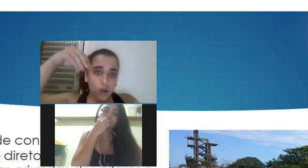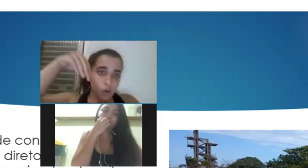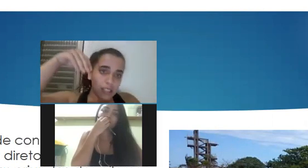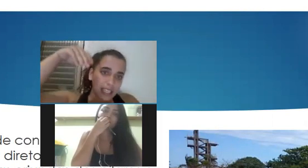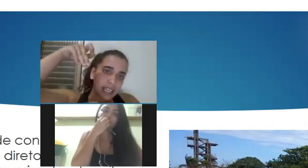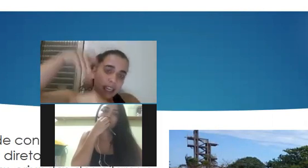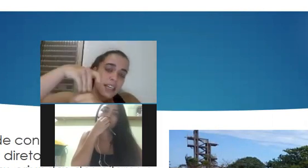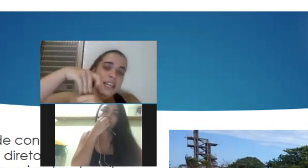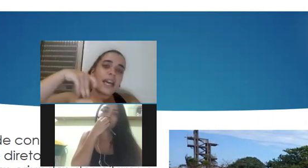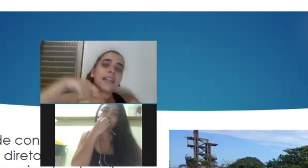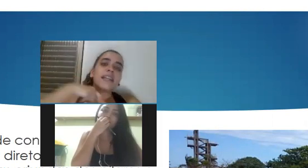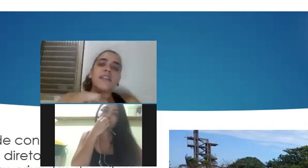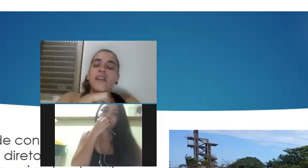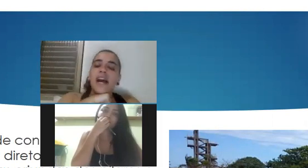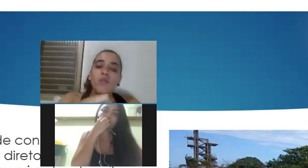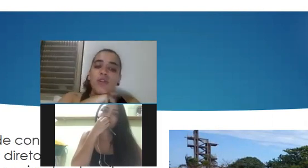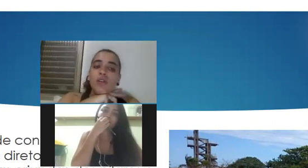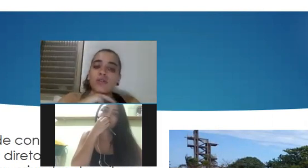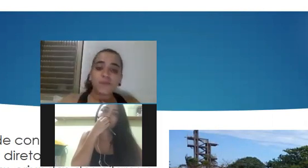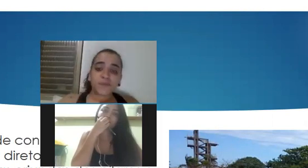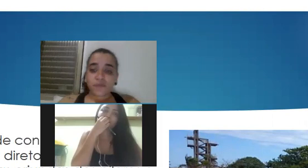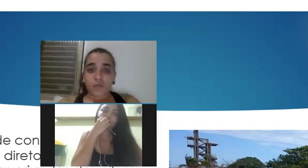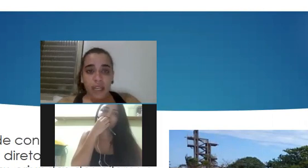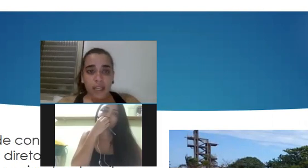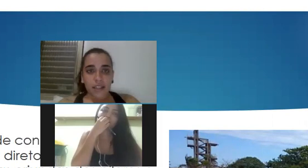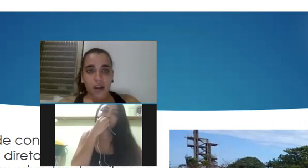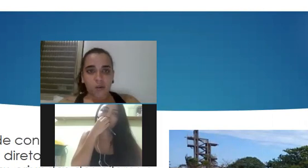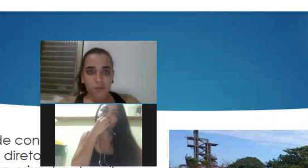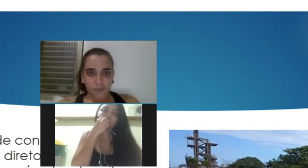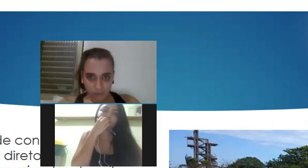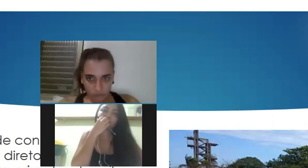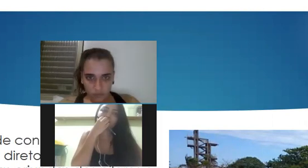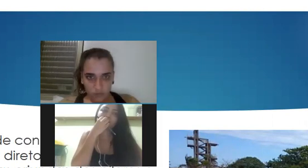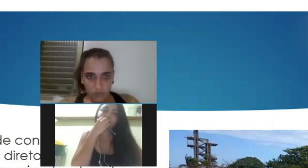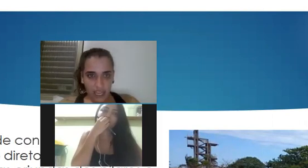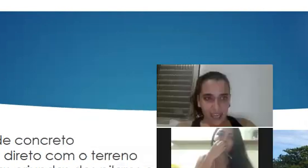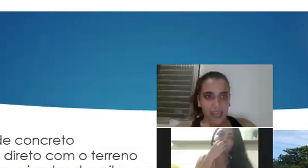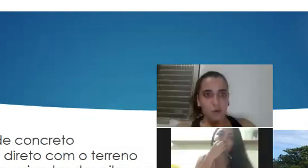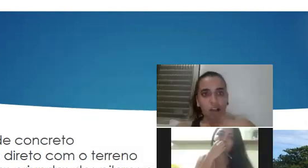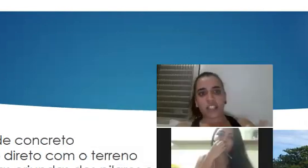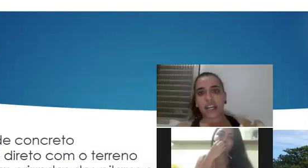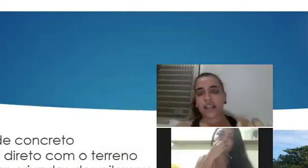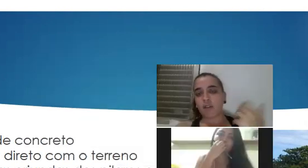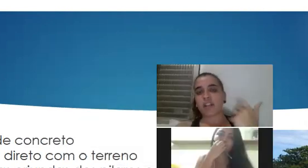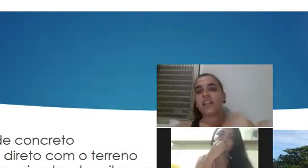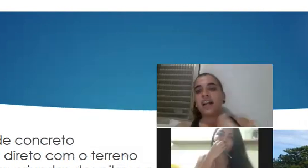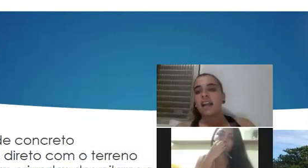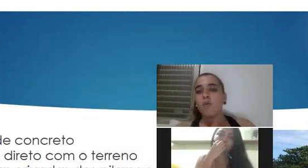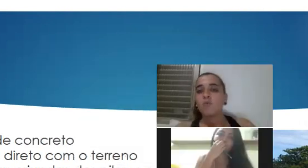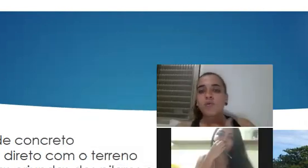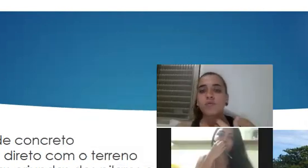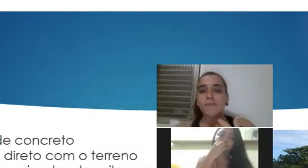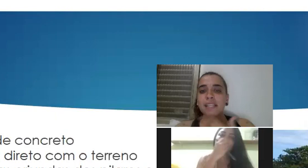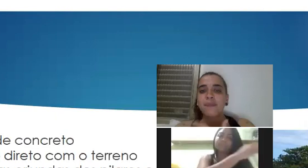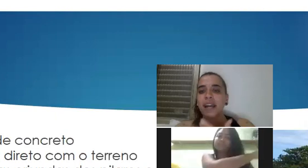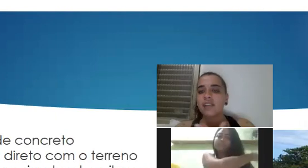fino conseguir danificar o solo. Então, o radier é